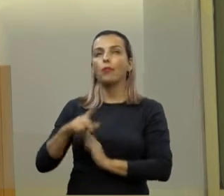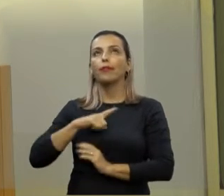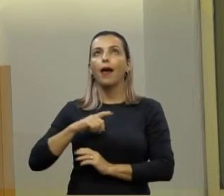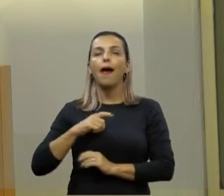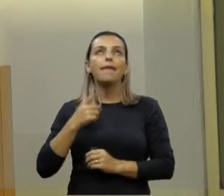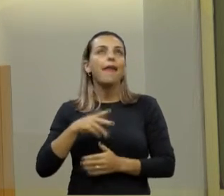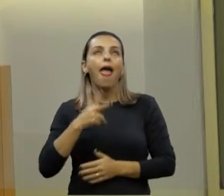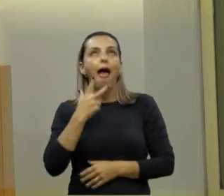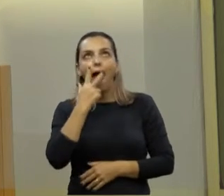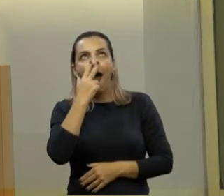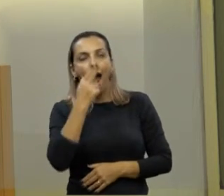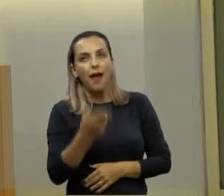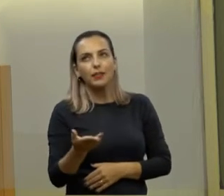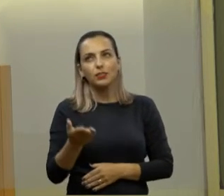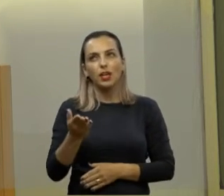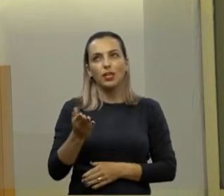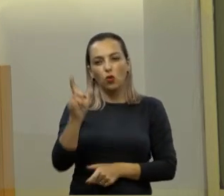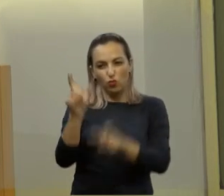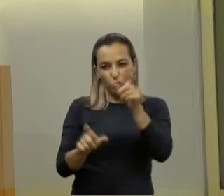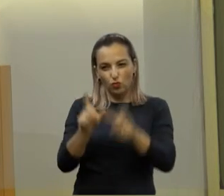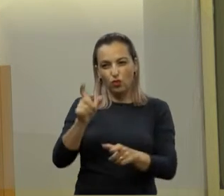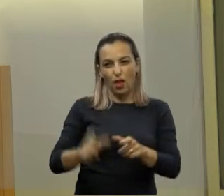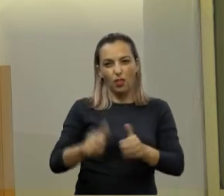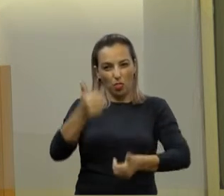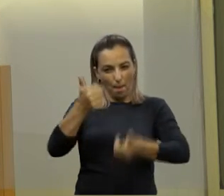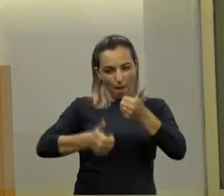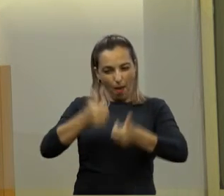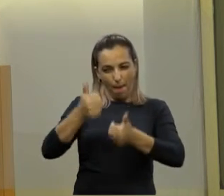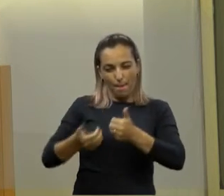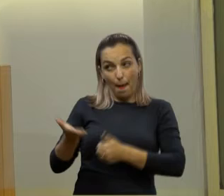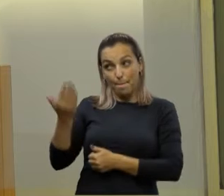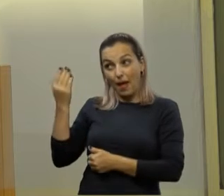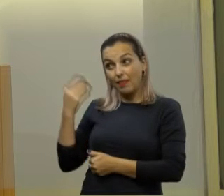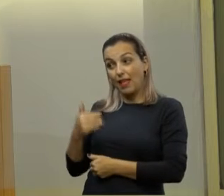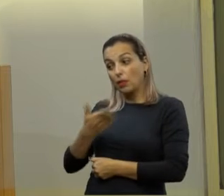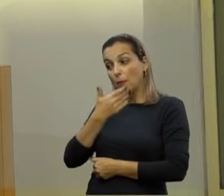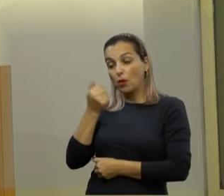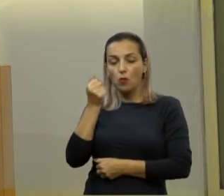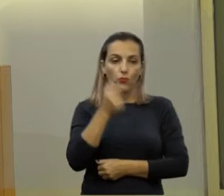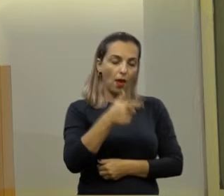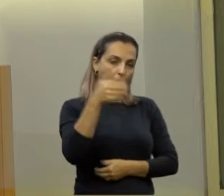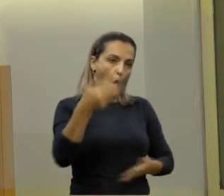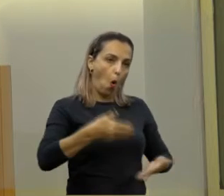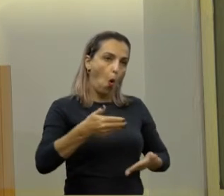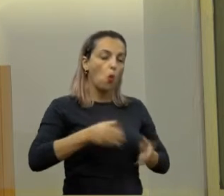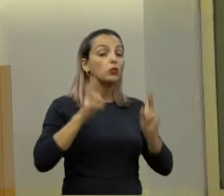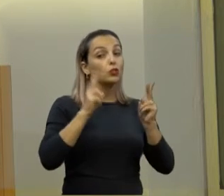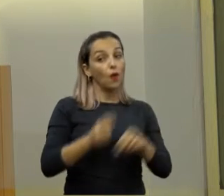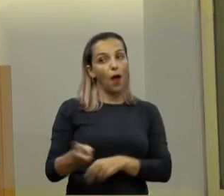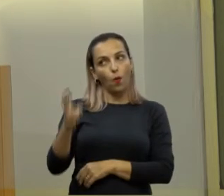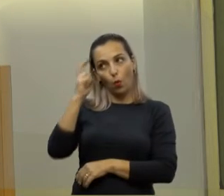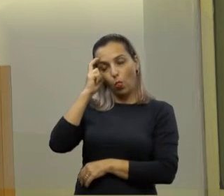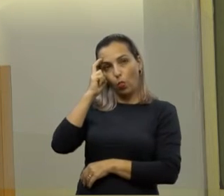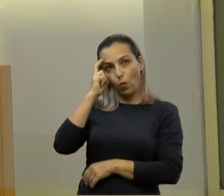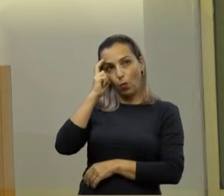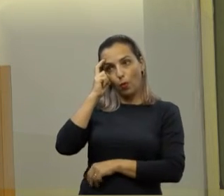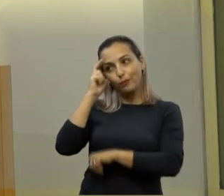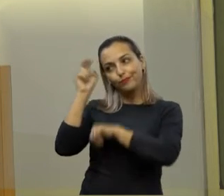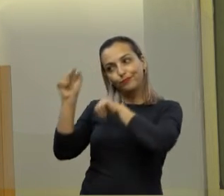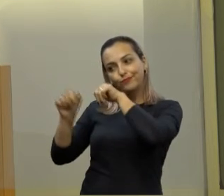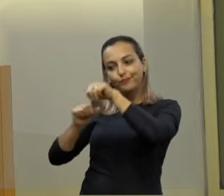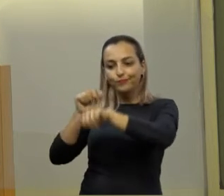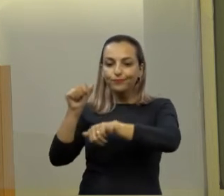saudosismo de achar sempre que os jogadores do passado são melhores que o do presente Isso é uma Regra geral isso também acontece com a cultura né então a cultura vai se